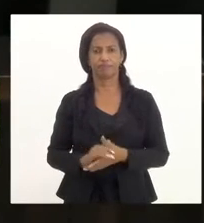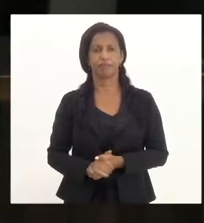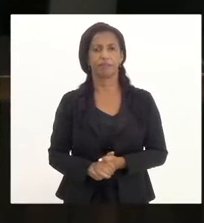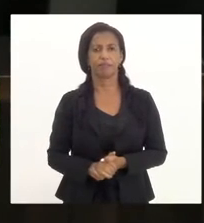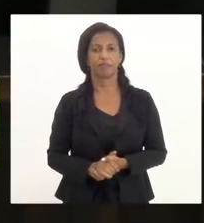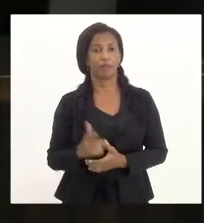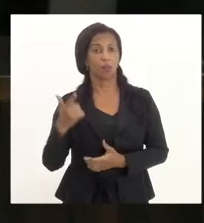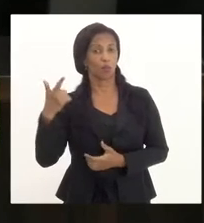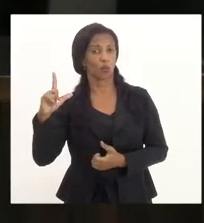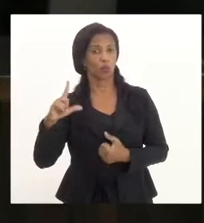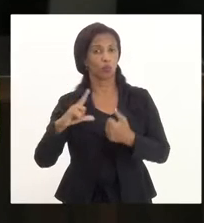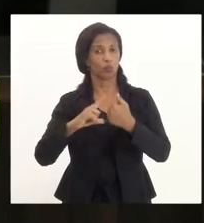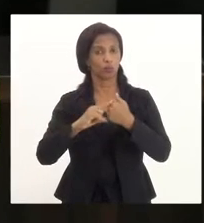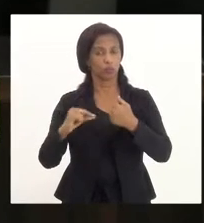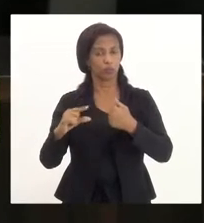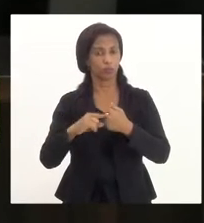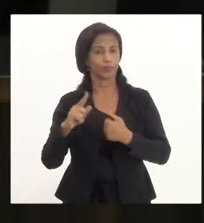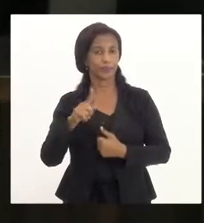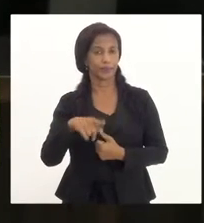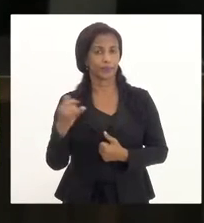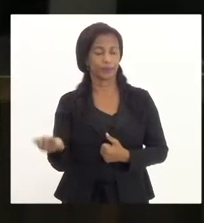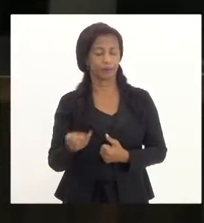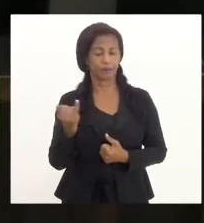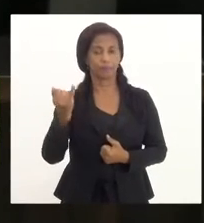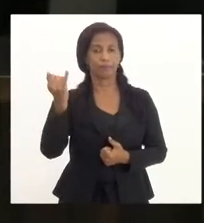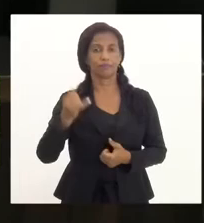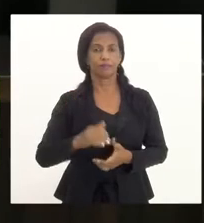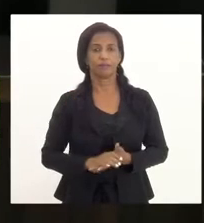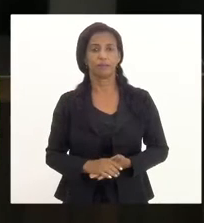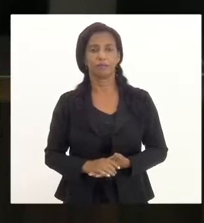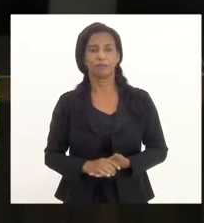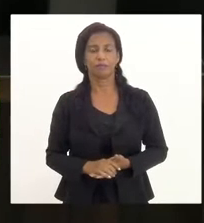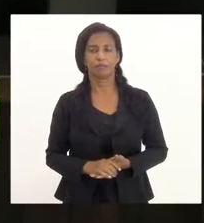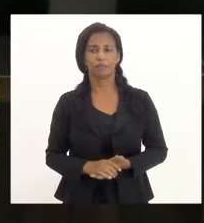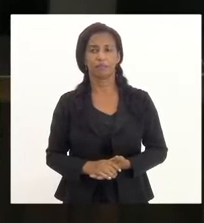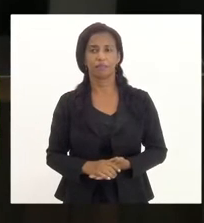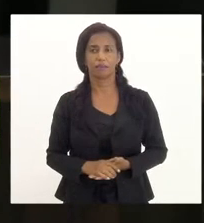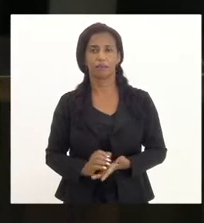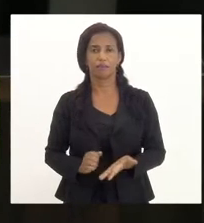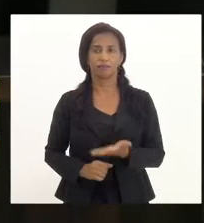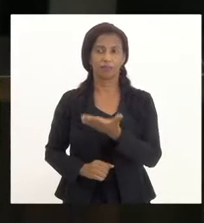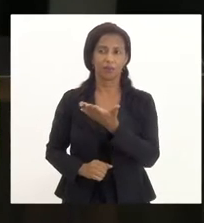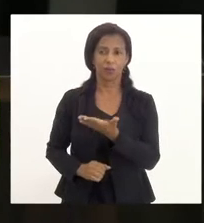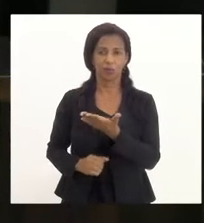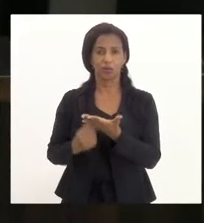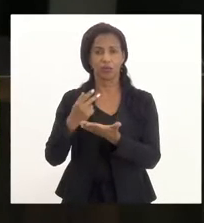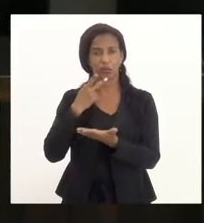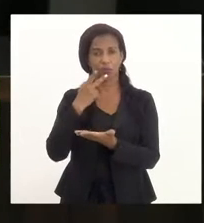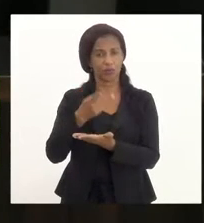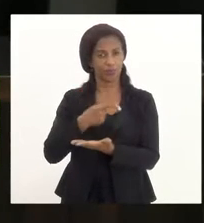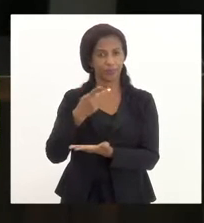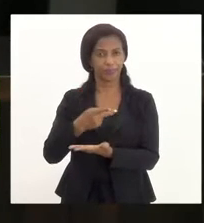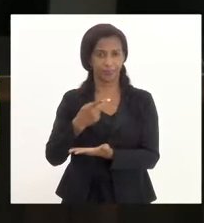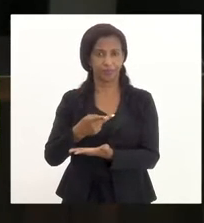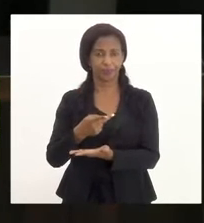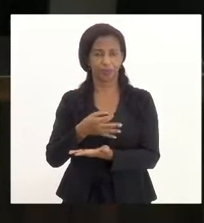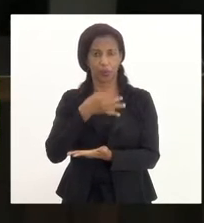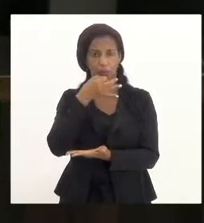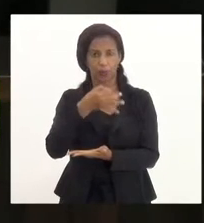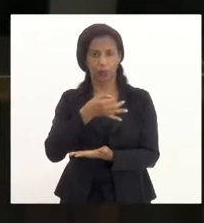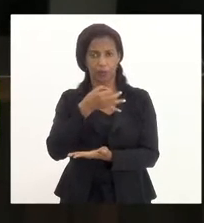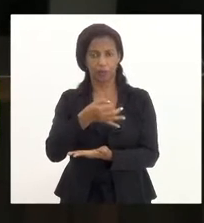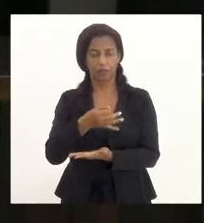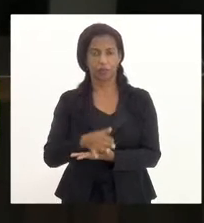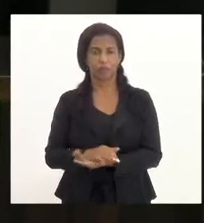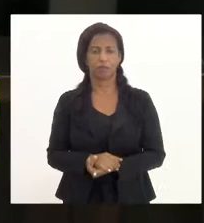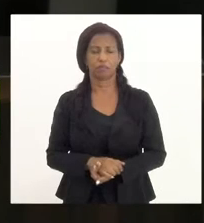esse é um outro artigo em importante que o senhor faça os os contrários e